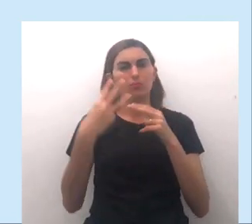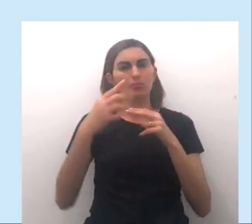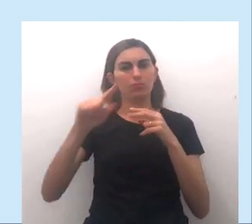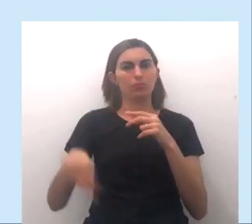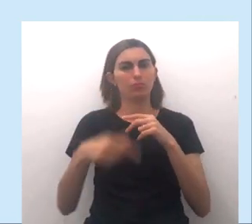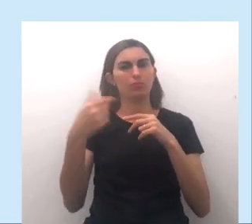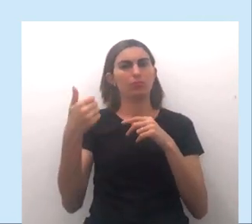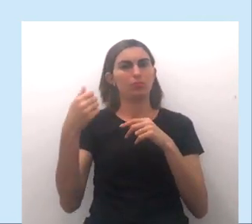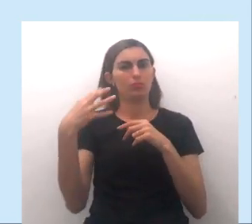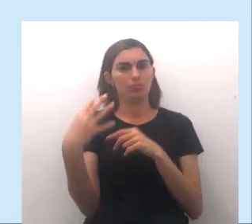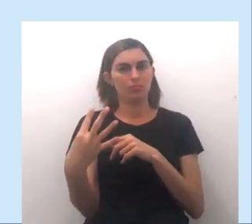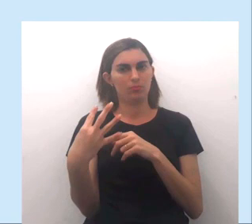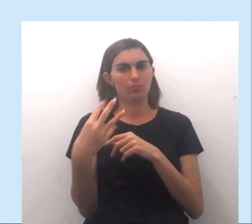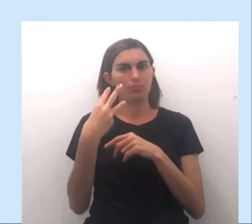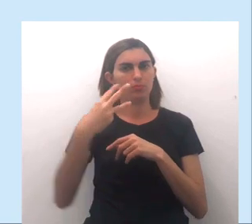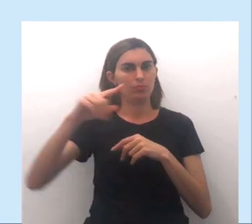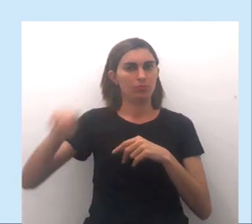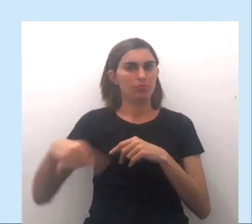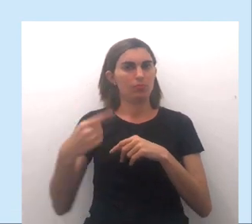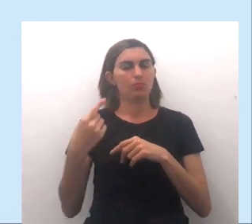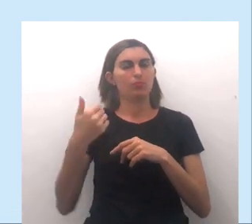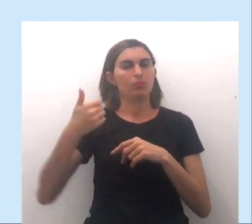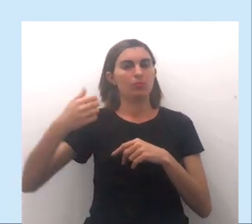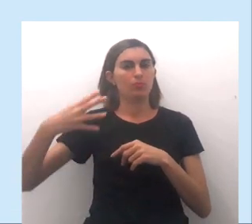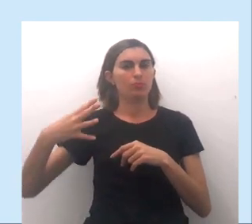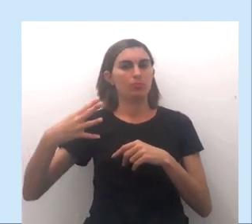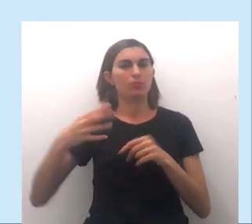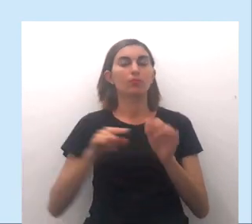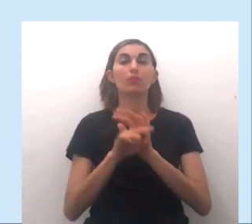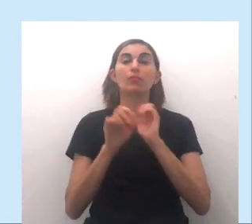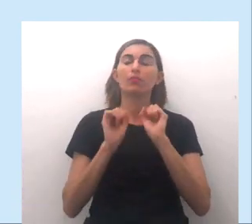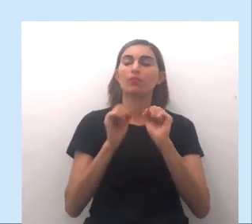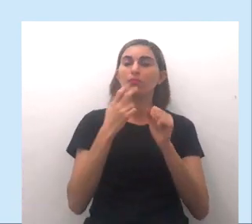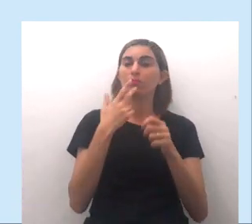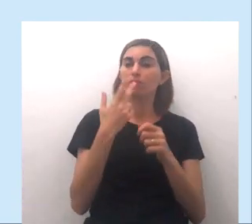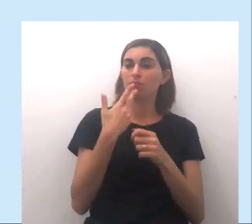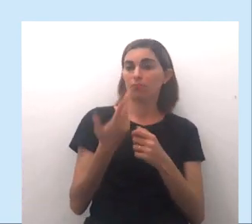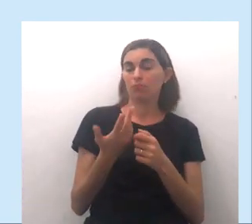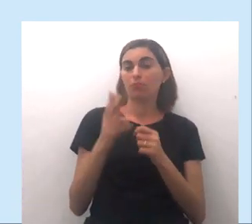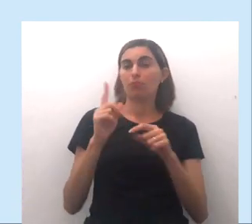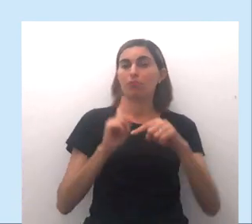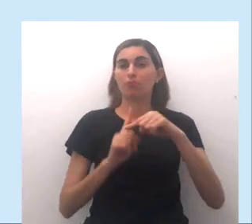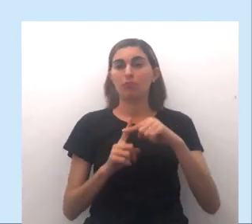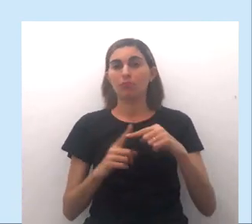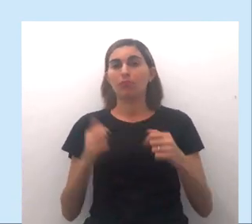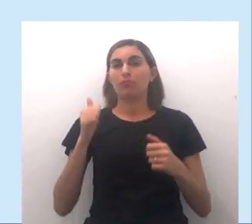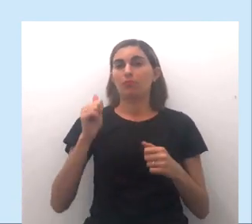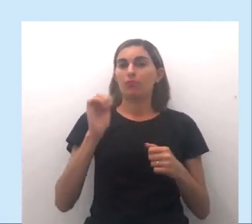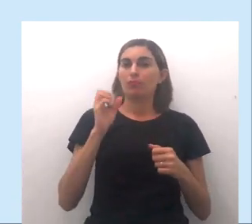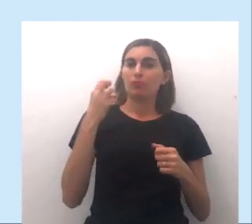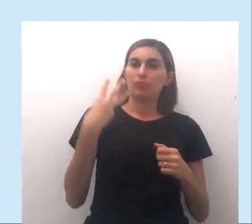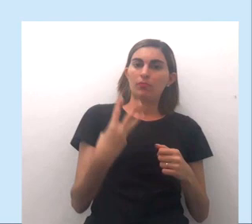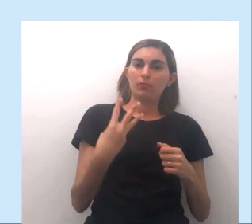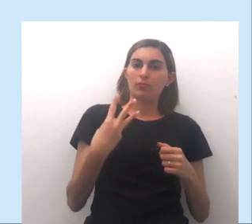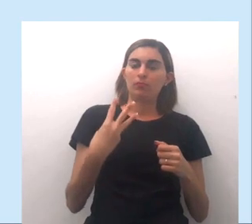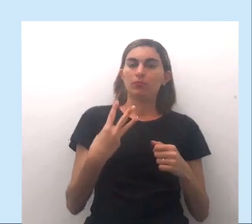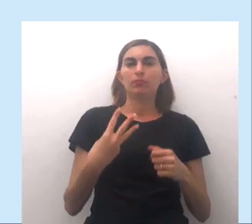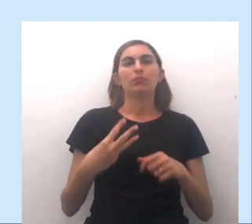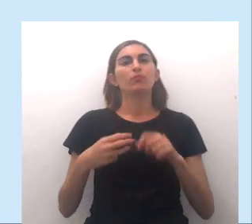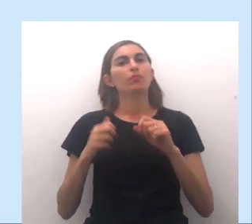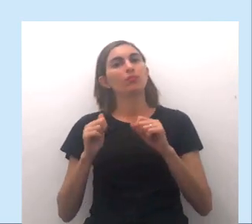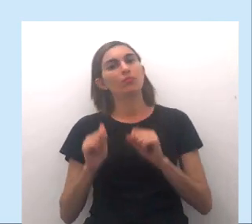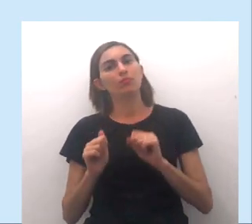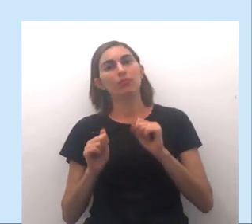3,14. Então, 3,14. A questão pode dizer o seguinte, use π igual a 3. Aí você vai usar π igual a 3. Se